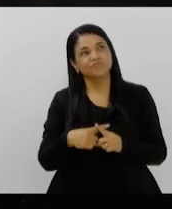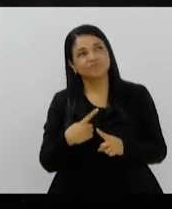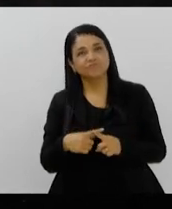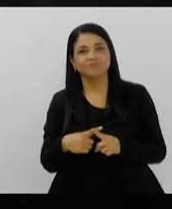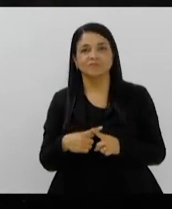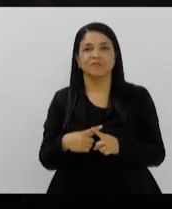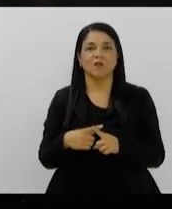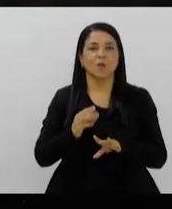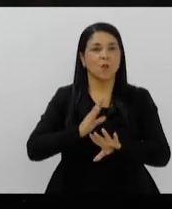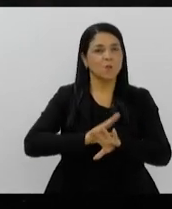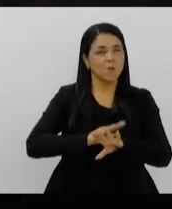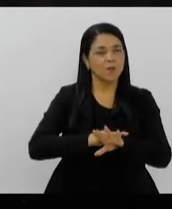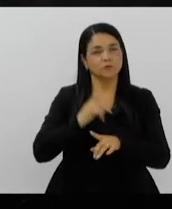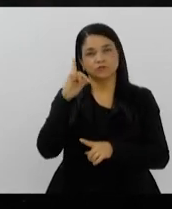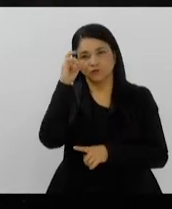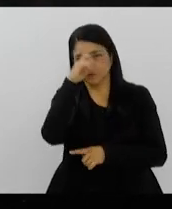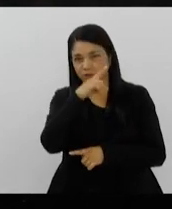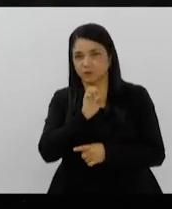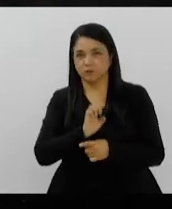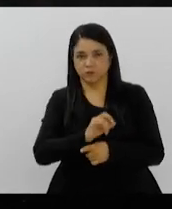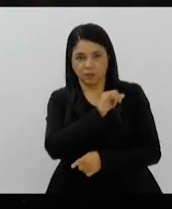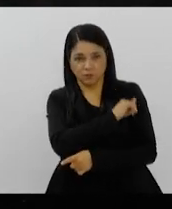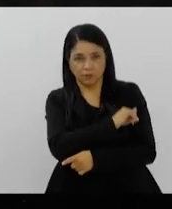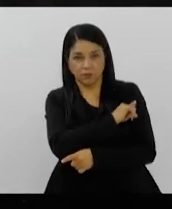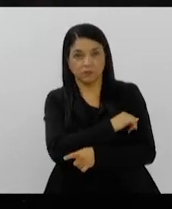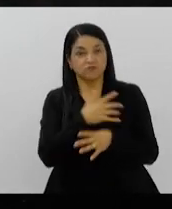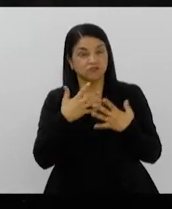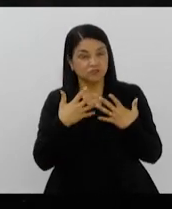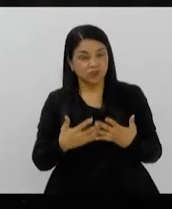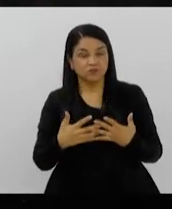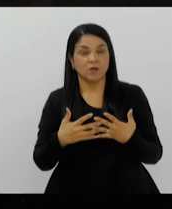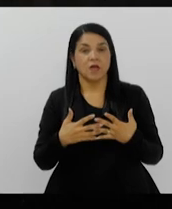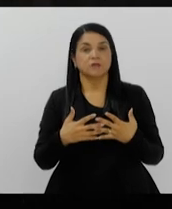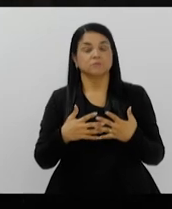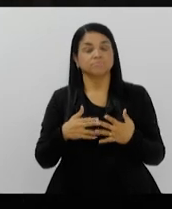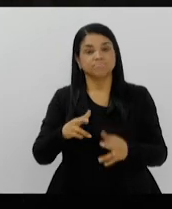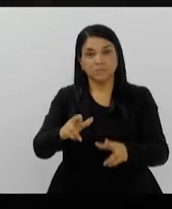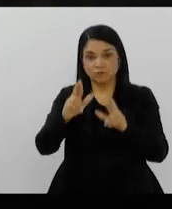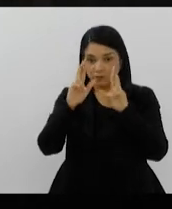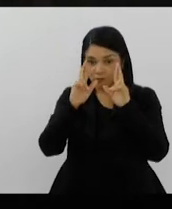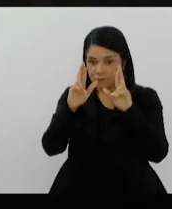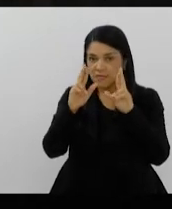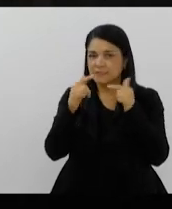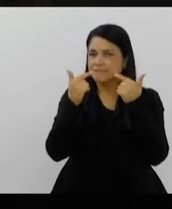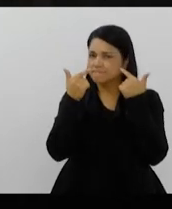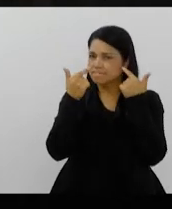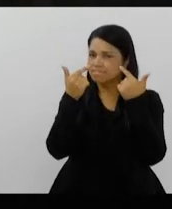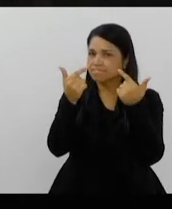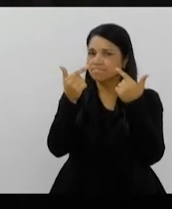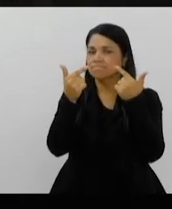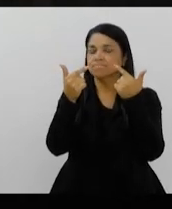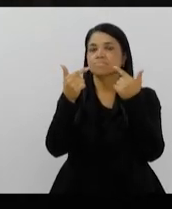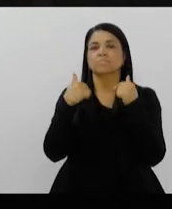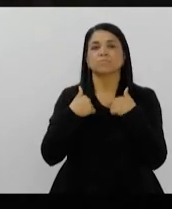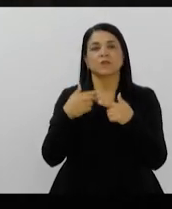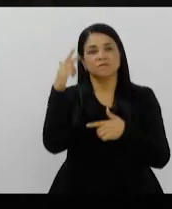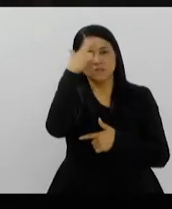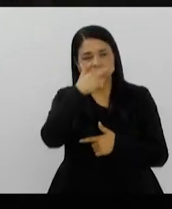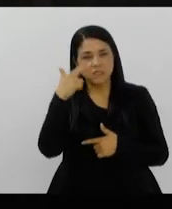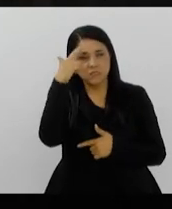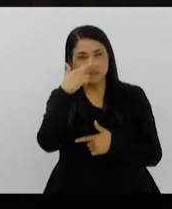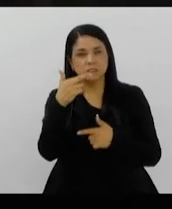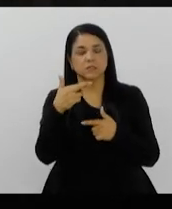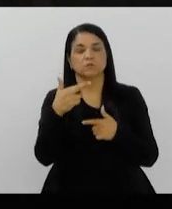estar num momento muito difícil no estado do Rio de Janeiro, chateado, mas imbuído e esperançoso de um forte trabalho de fiscalização e de proposição